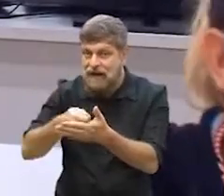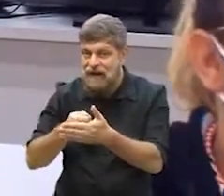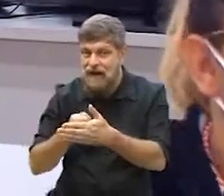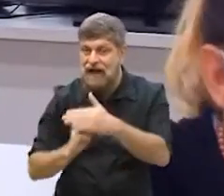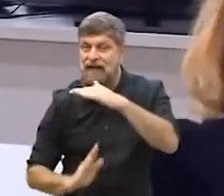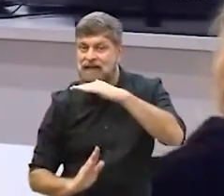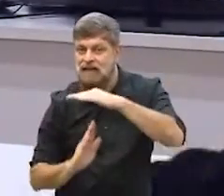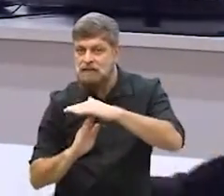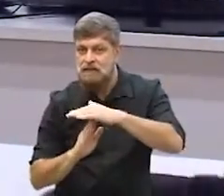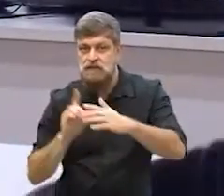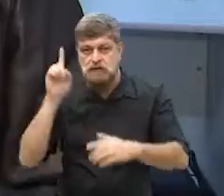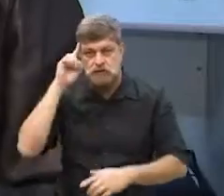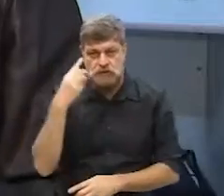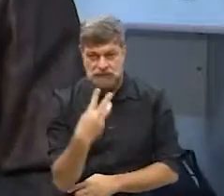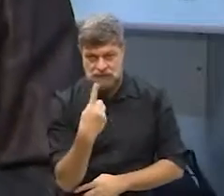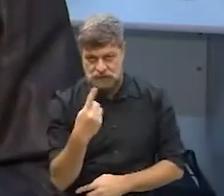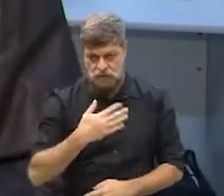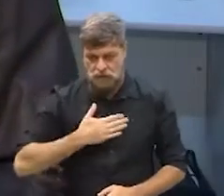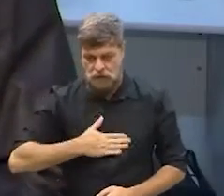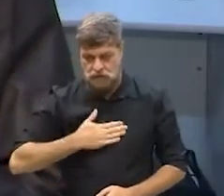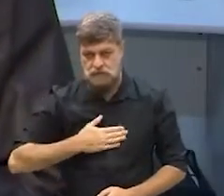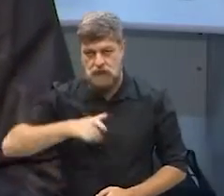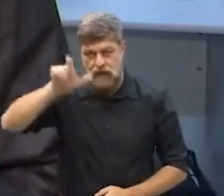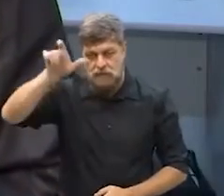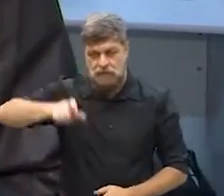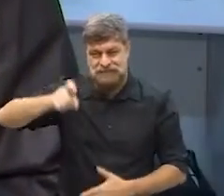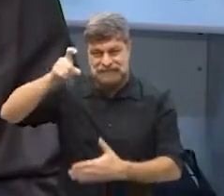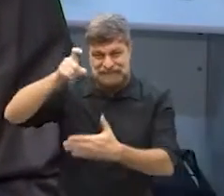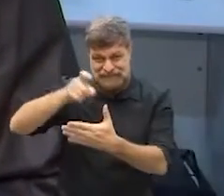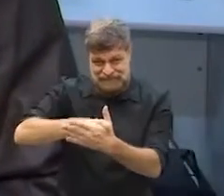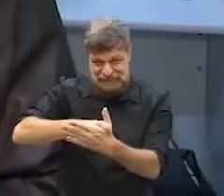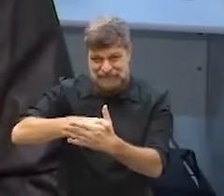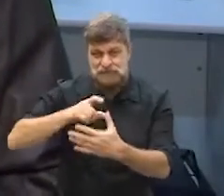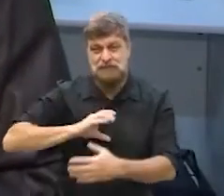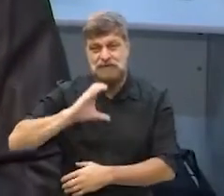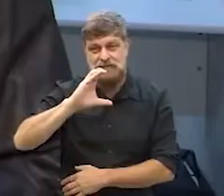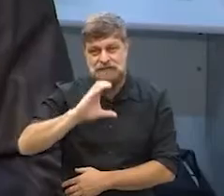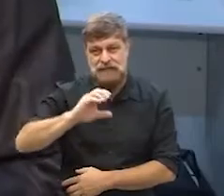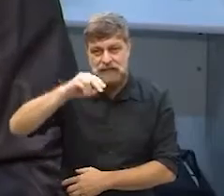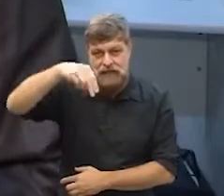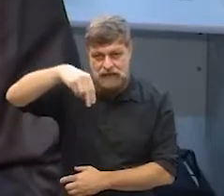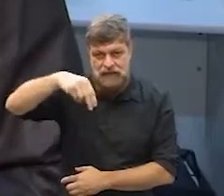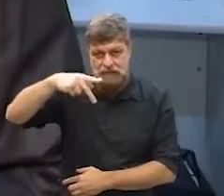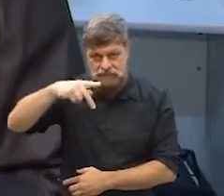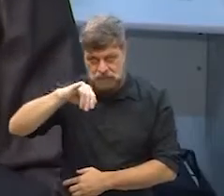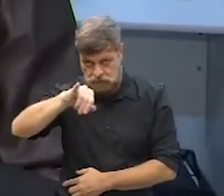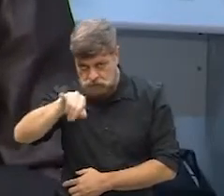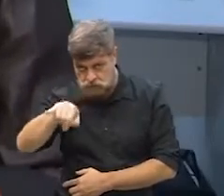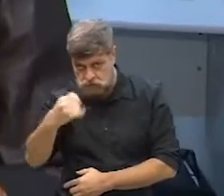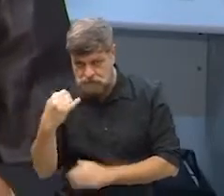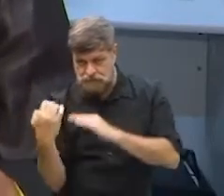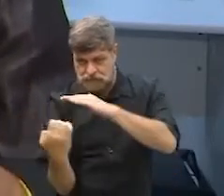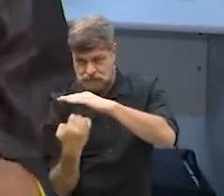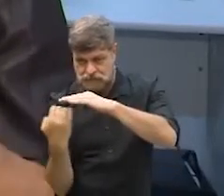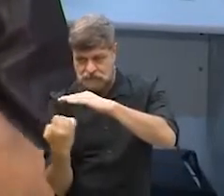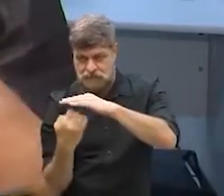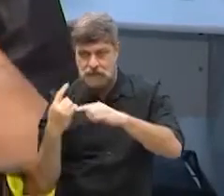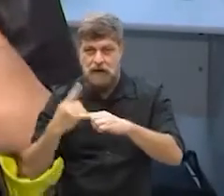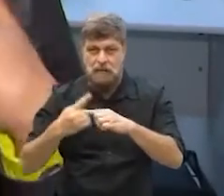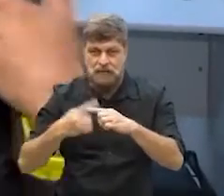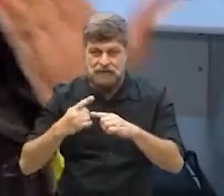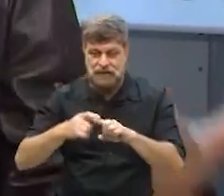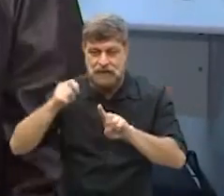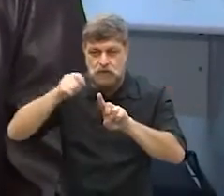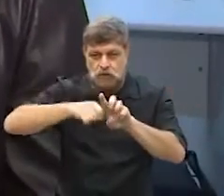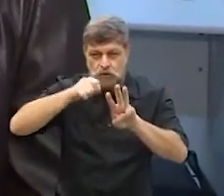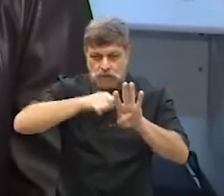o dia 31 de agosto. Hoje a pessoa que tem alguma pendência no seu CNPJ, seja